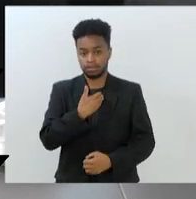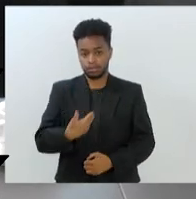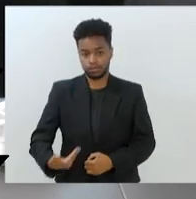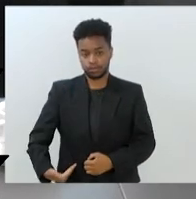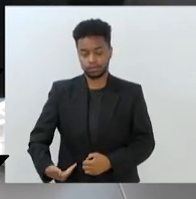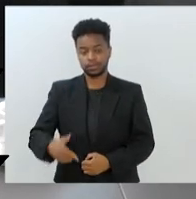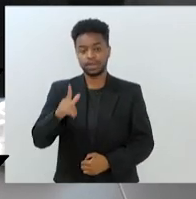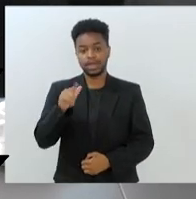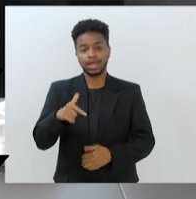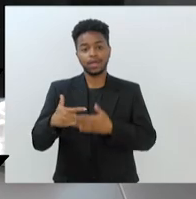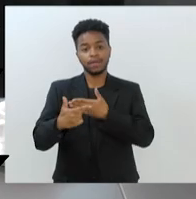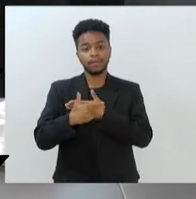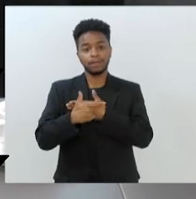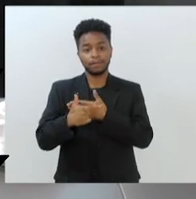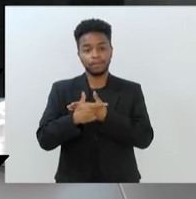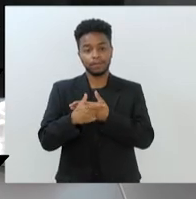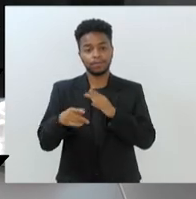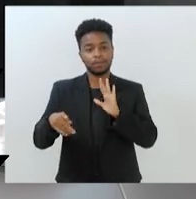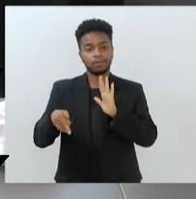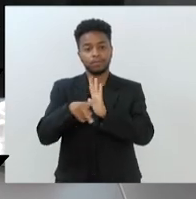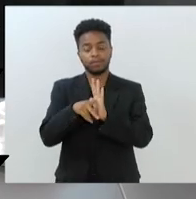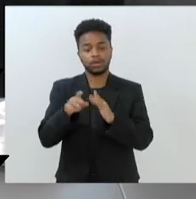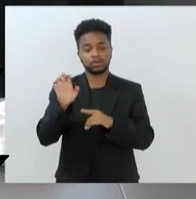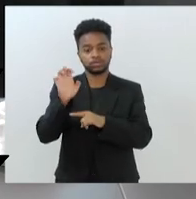função de Estado.